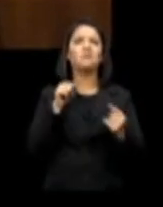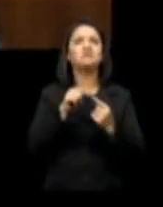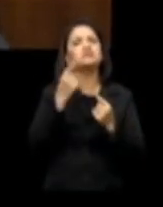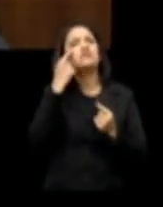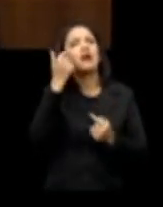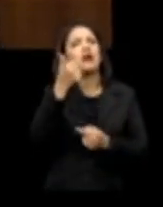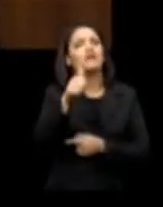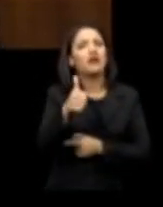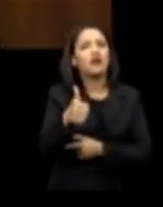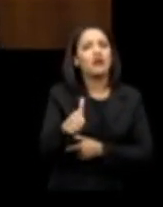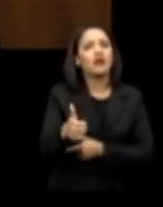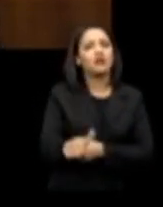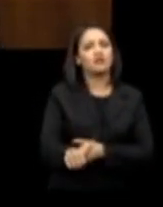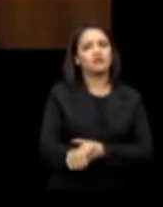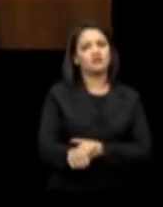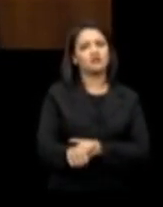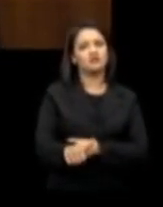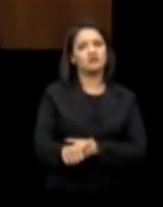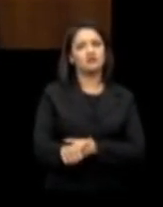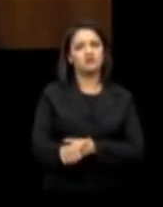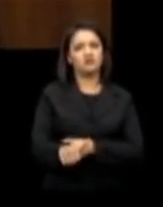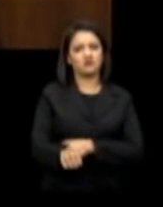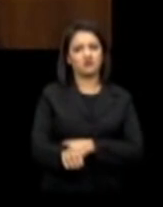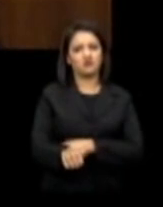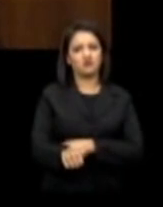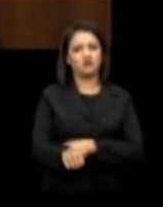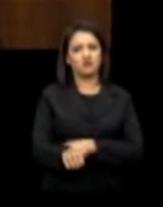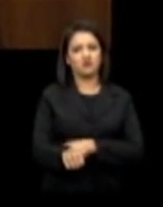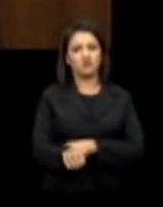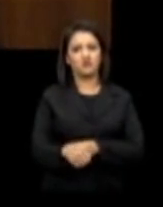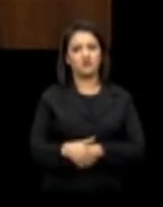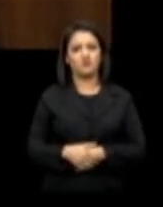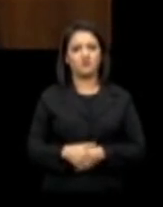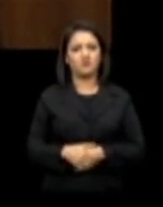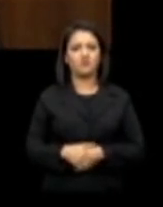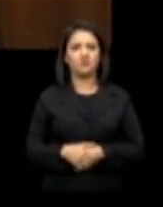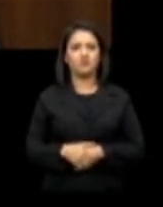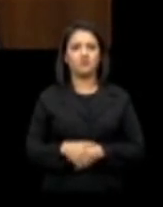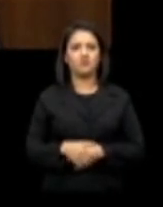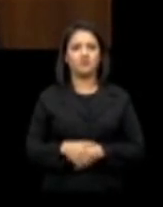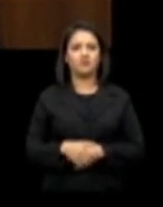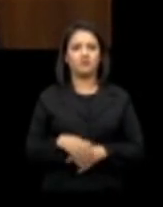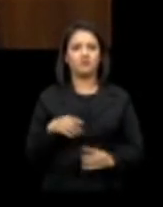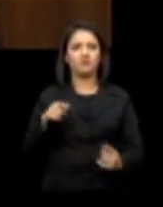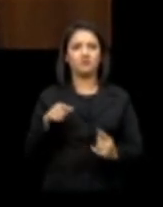avaliação e manejo de um risco para a saúde.